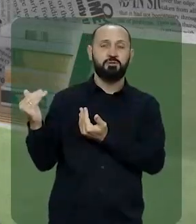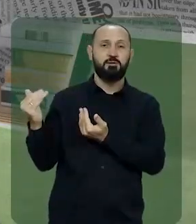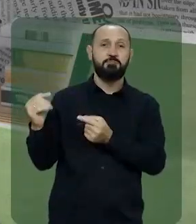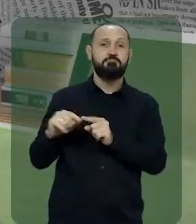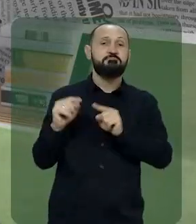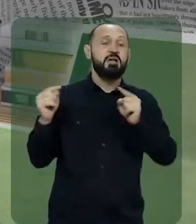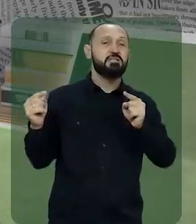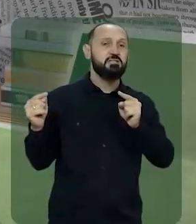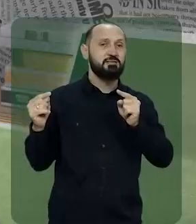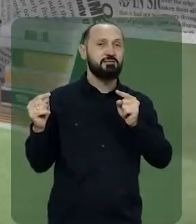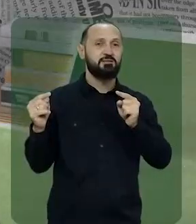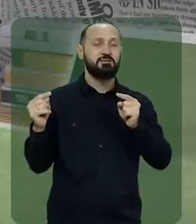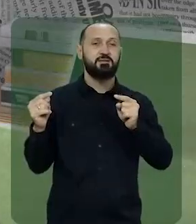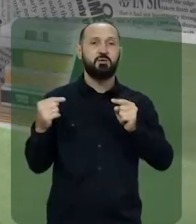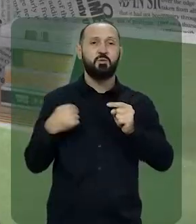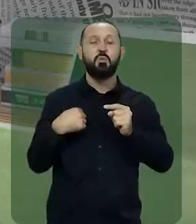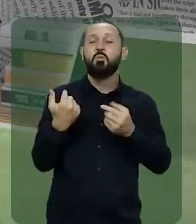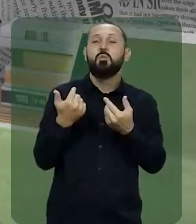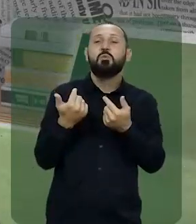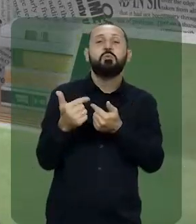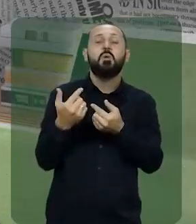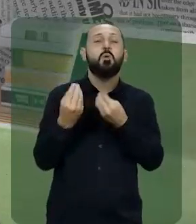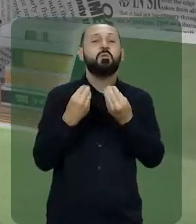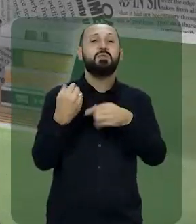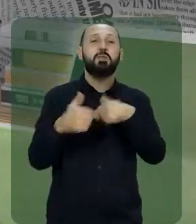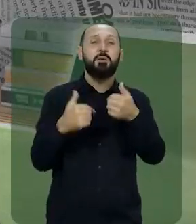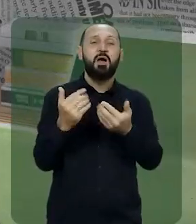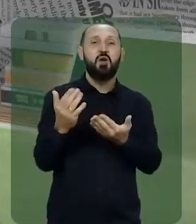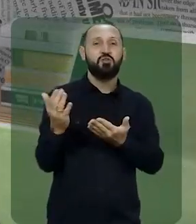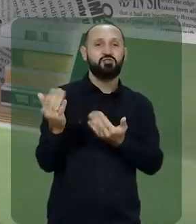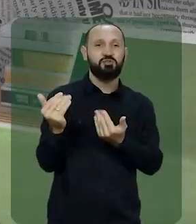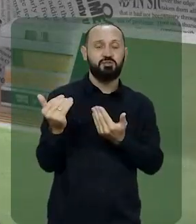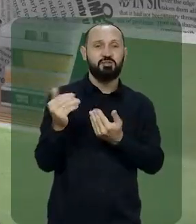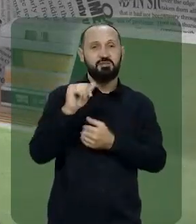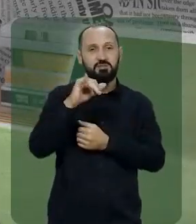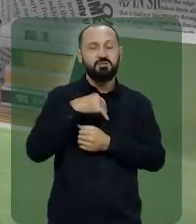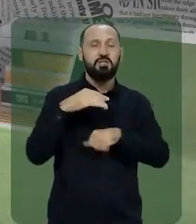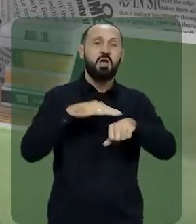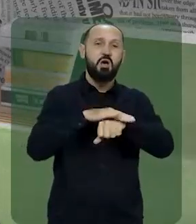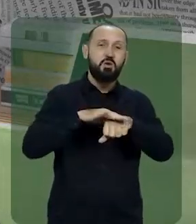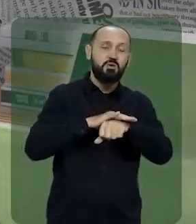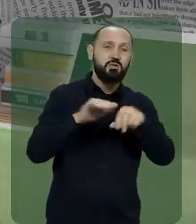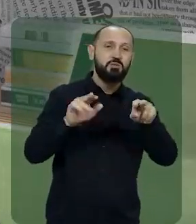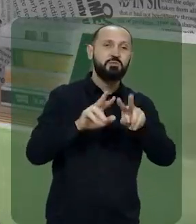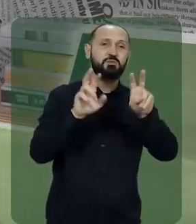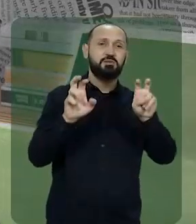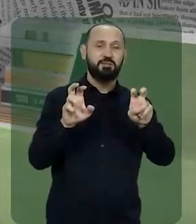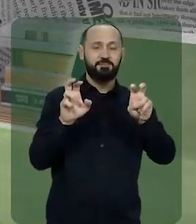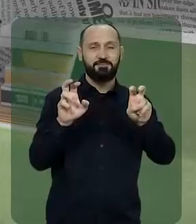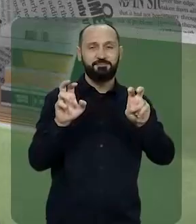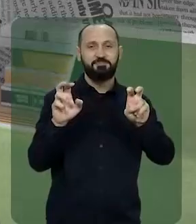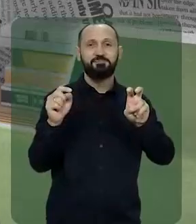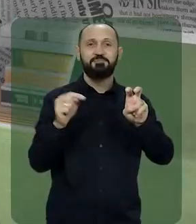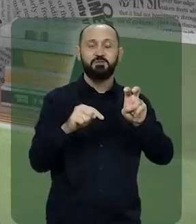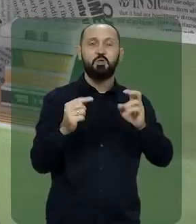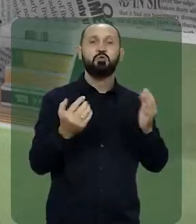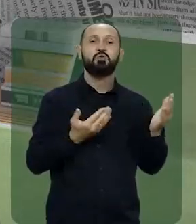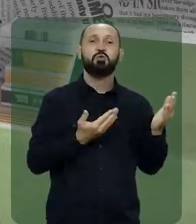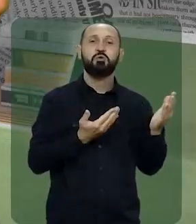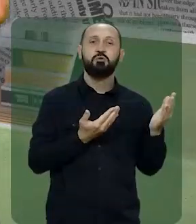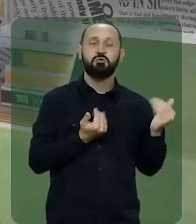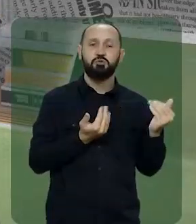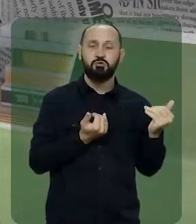Mas aí, como não trabalhar com a juventude, sem falar dessa questão do